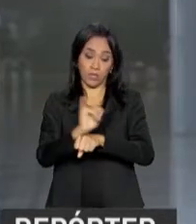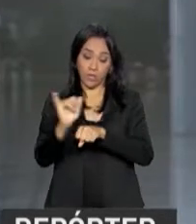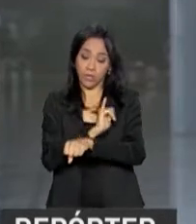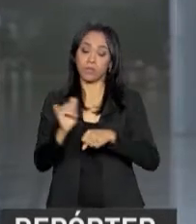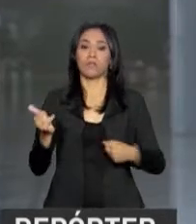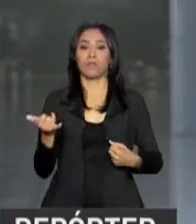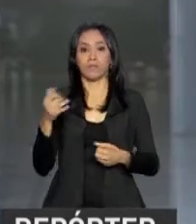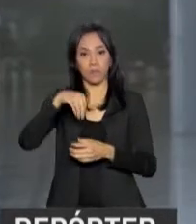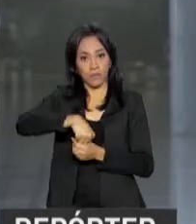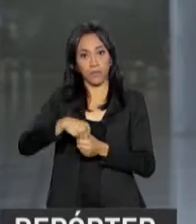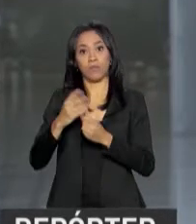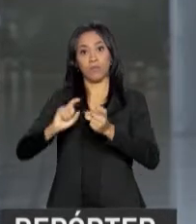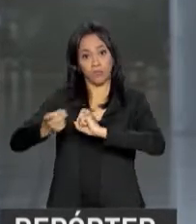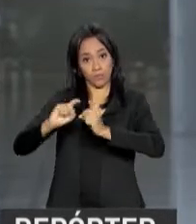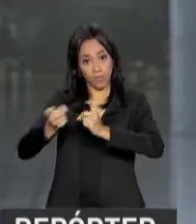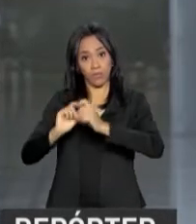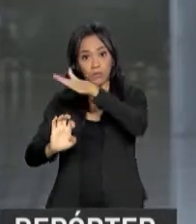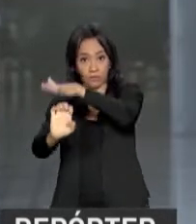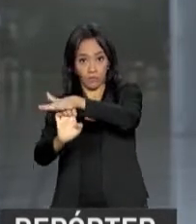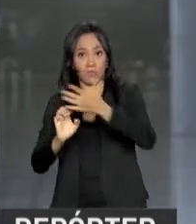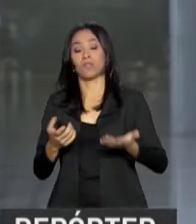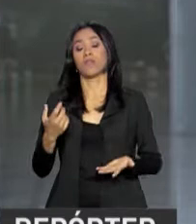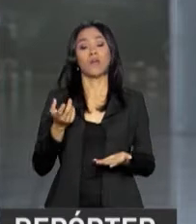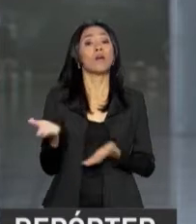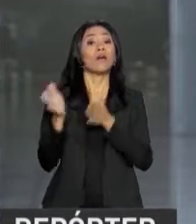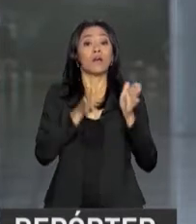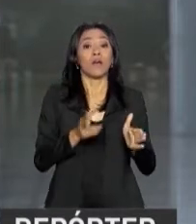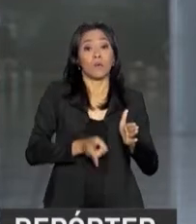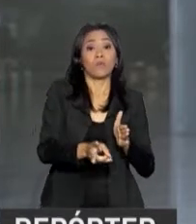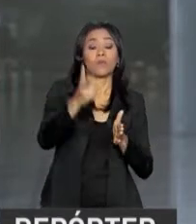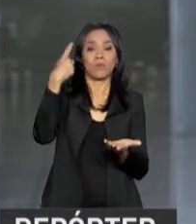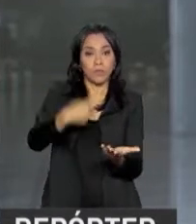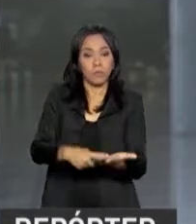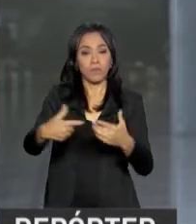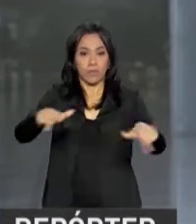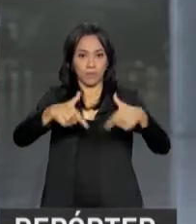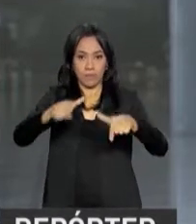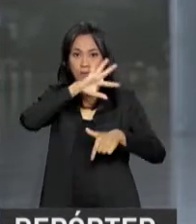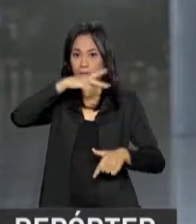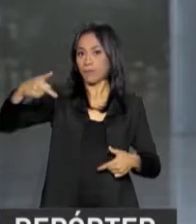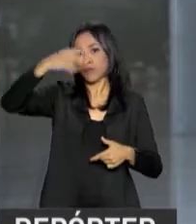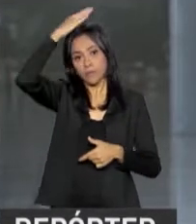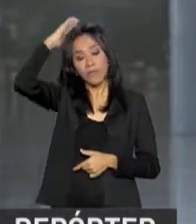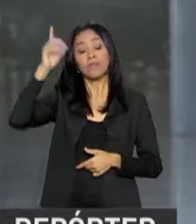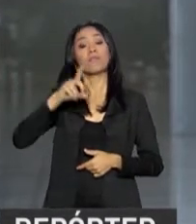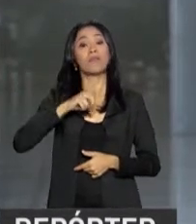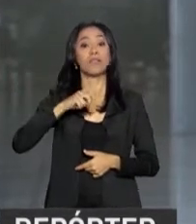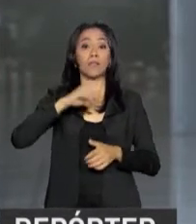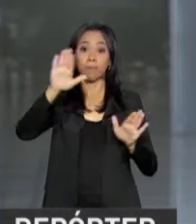acionário continuando ainda com a agenda do presidente michel temer às quatro horas da tarde a audiência será com a oceanógrafa